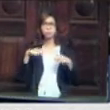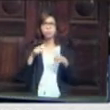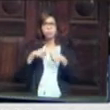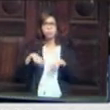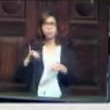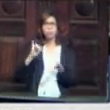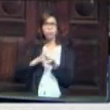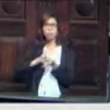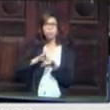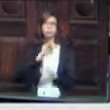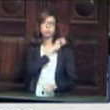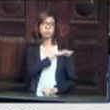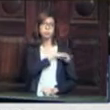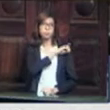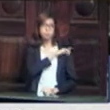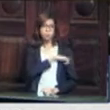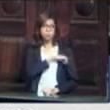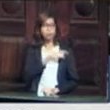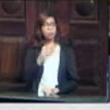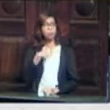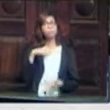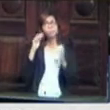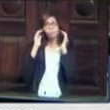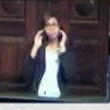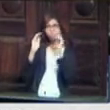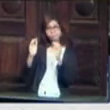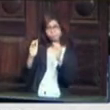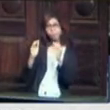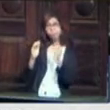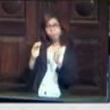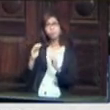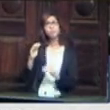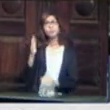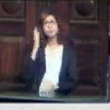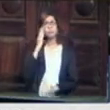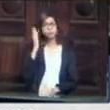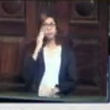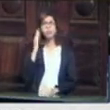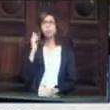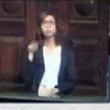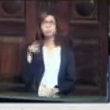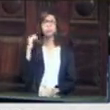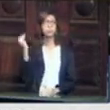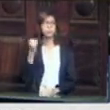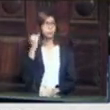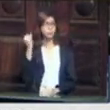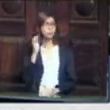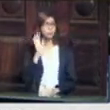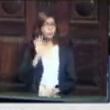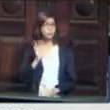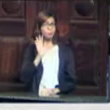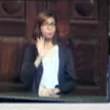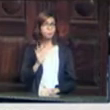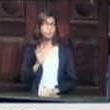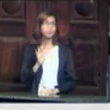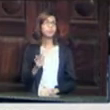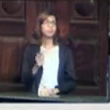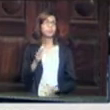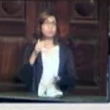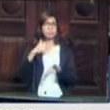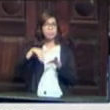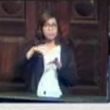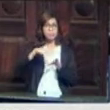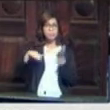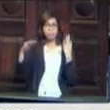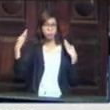capital do Rio de Janeiro, com todo respeito e reconhecendo a importância, mas em ter uma secretaria